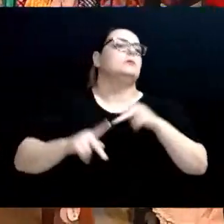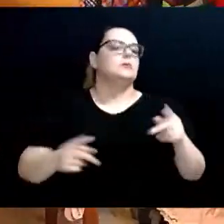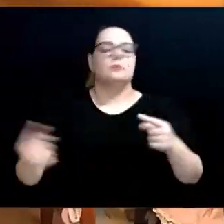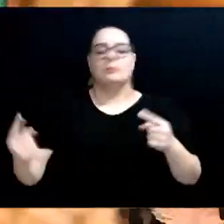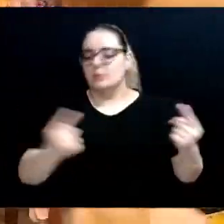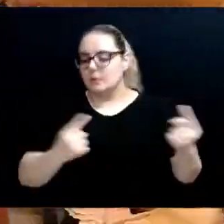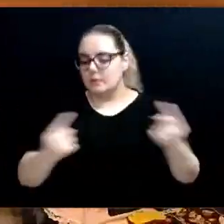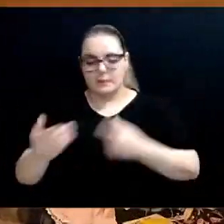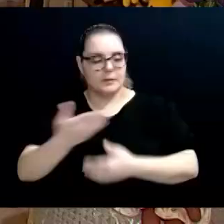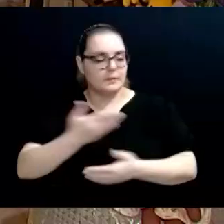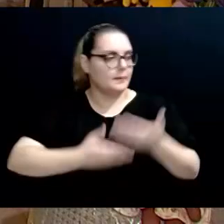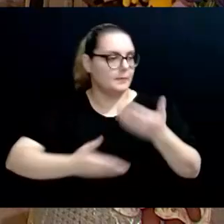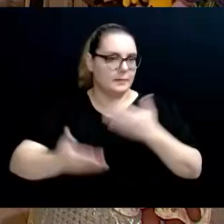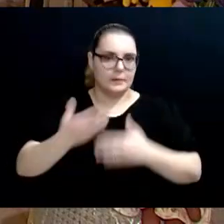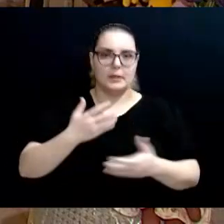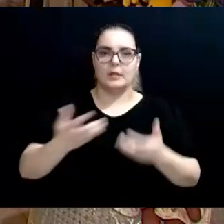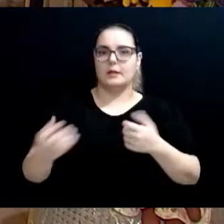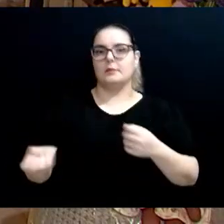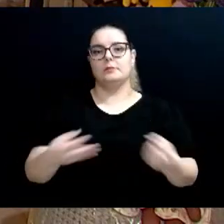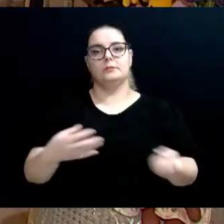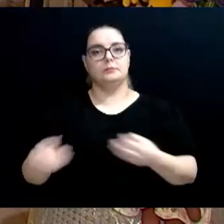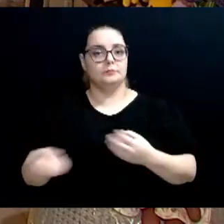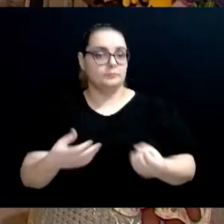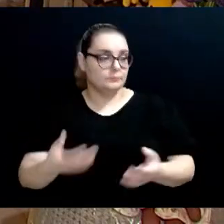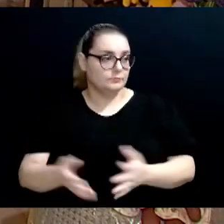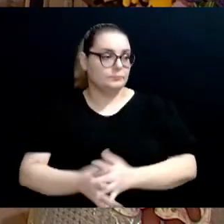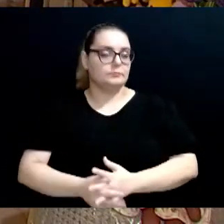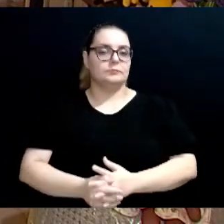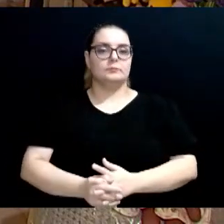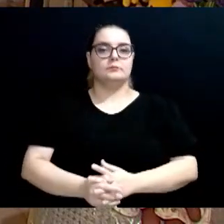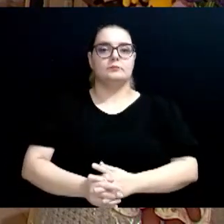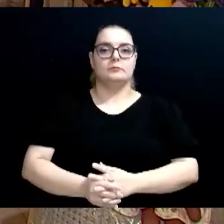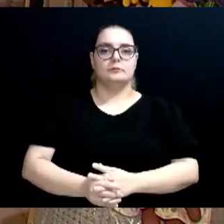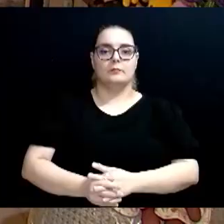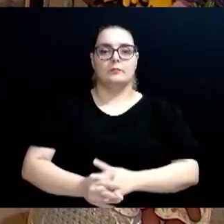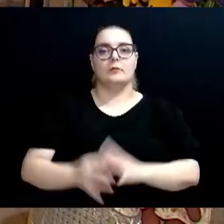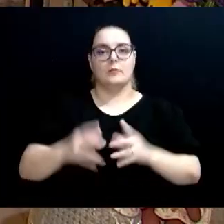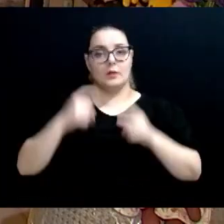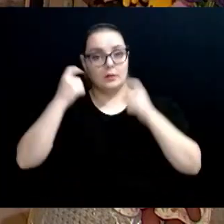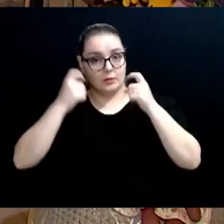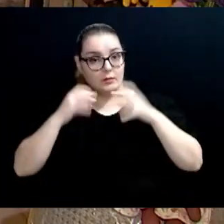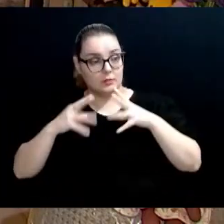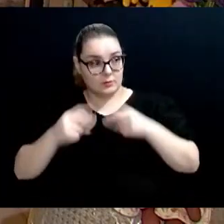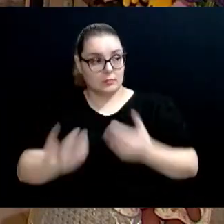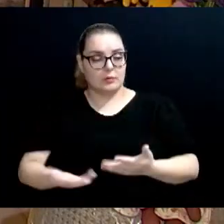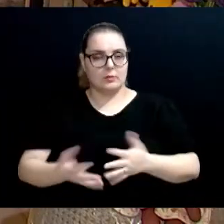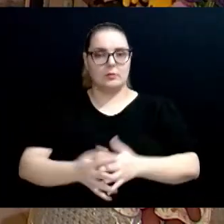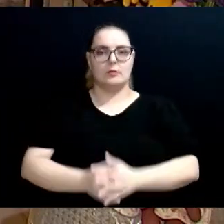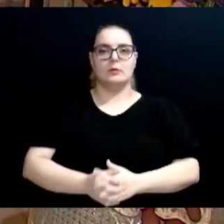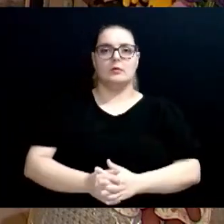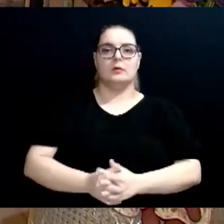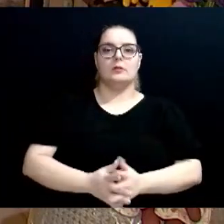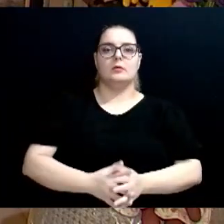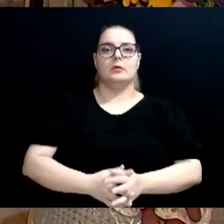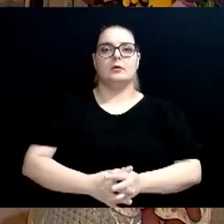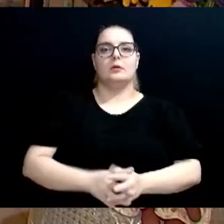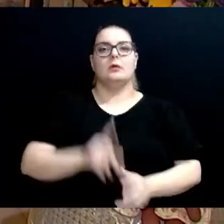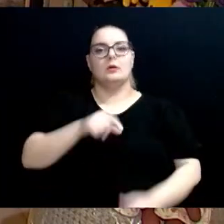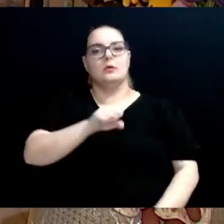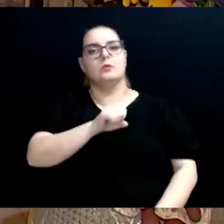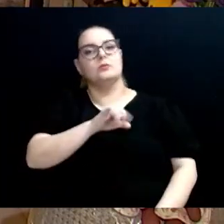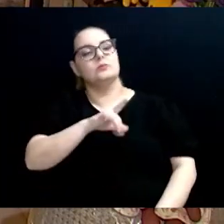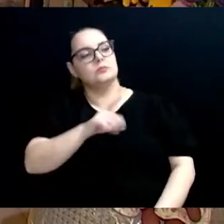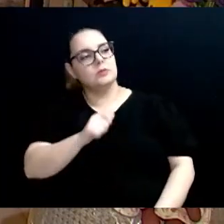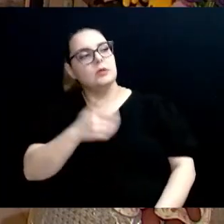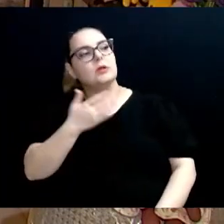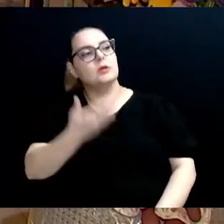Sim. Né? A gente tem um público que está vindo aqui todo dia e que quer novidade. Então, a gente tem toda essa preocupação,